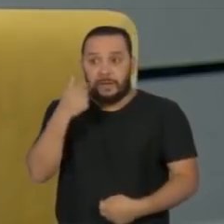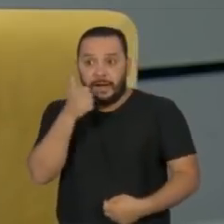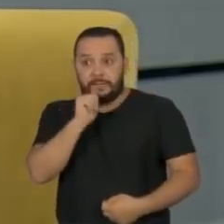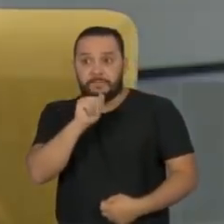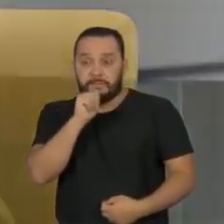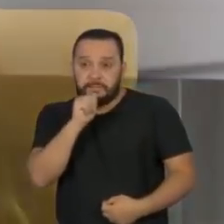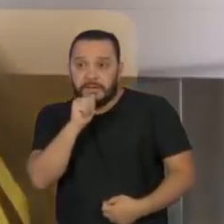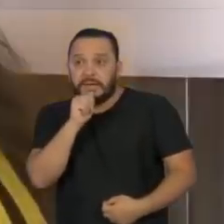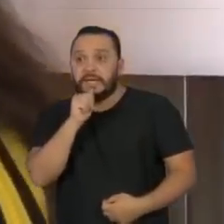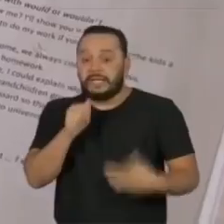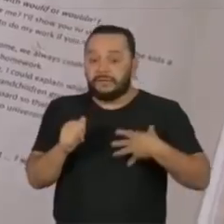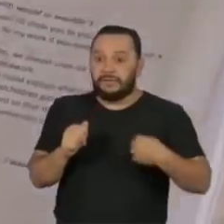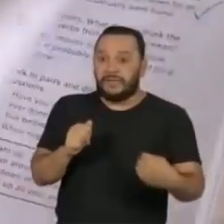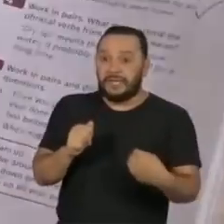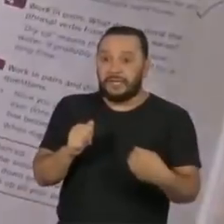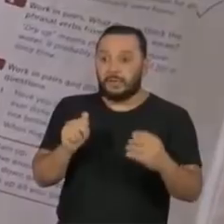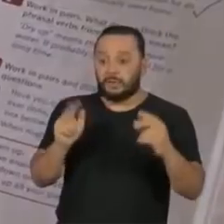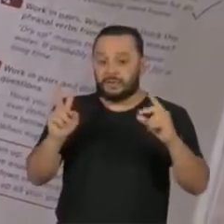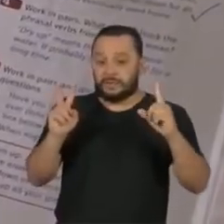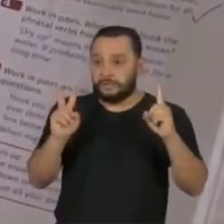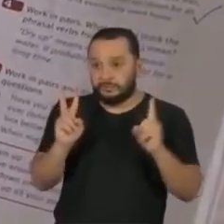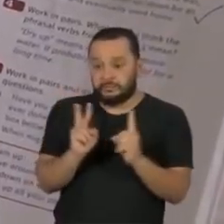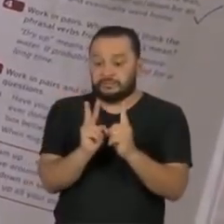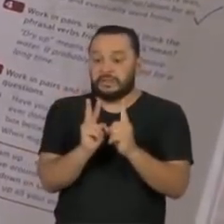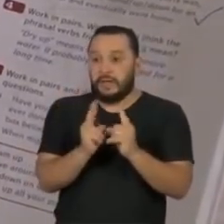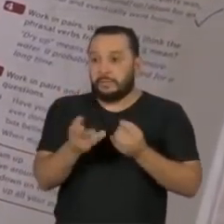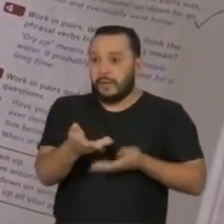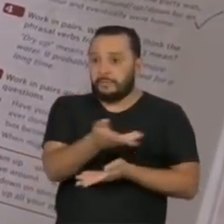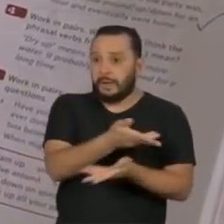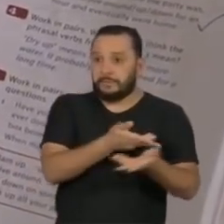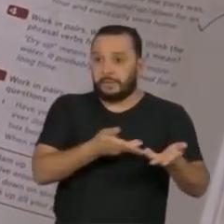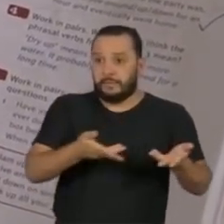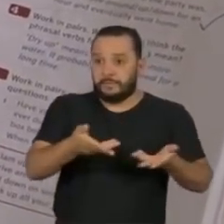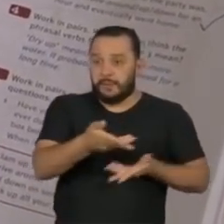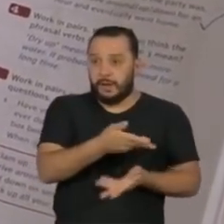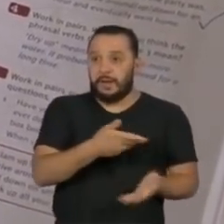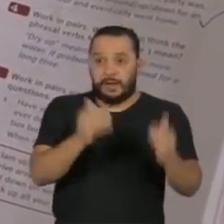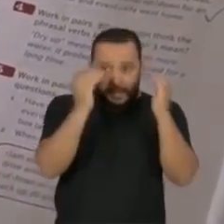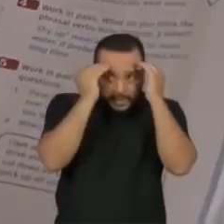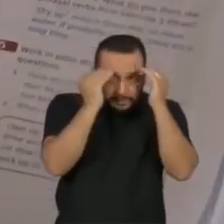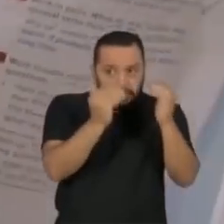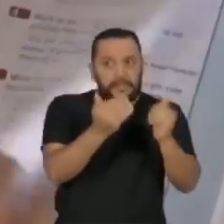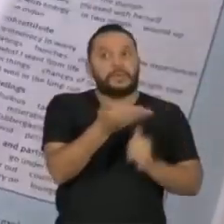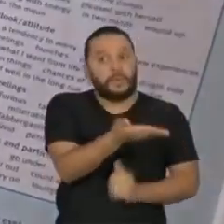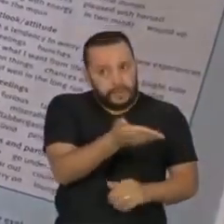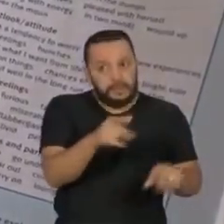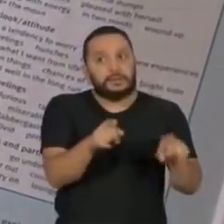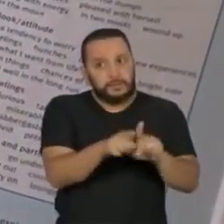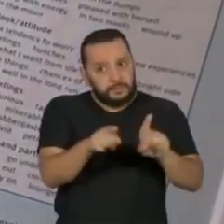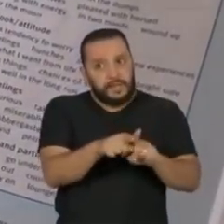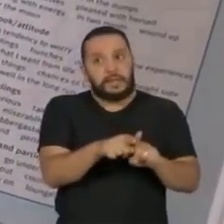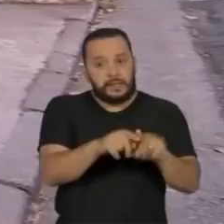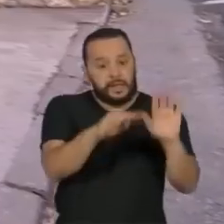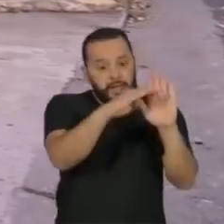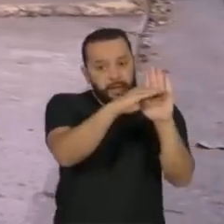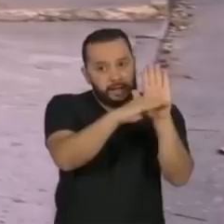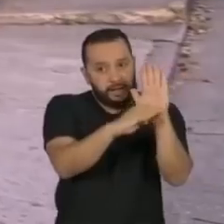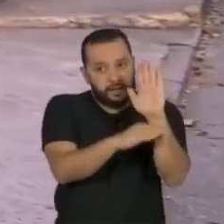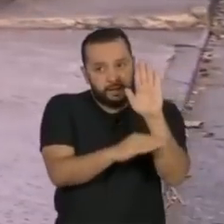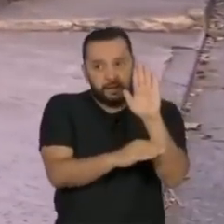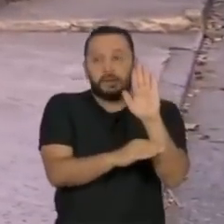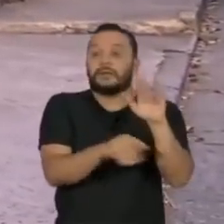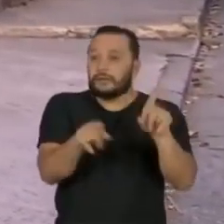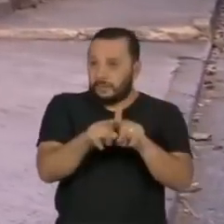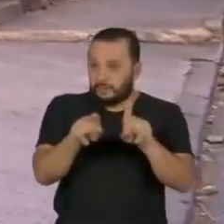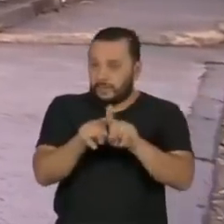rotina junto com a família, respeitando algumas particularidades do filho e também a família se colocando com